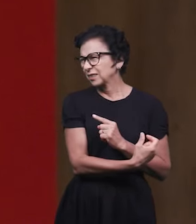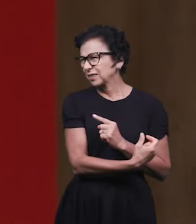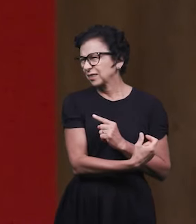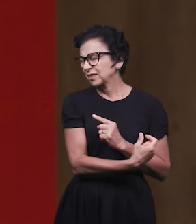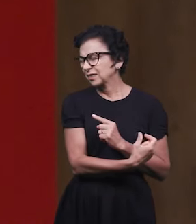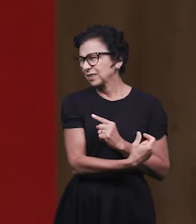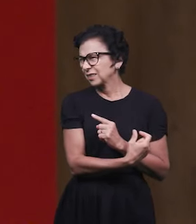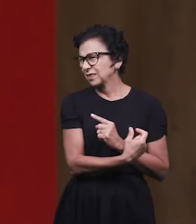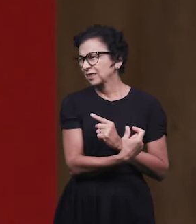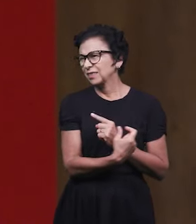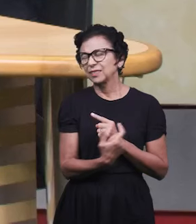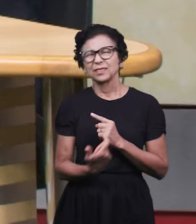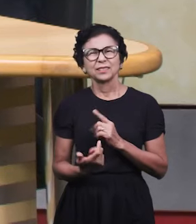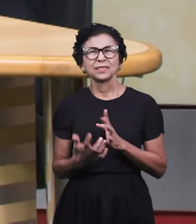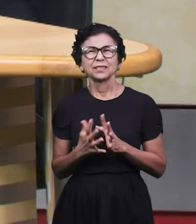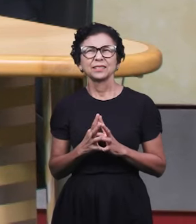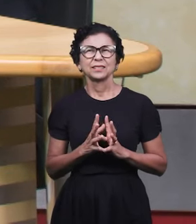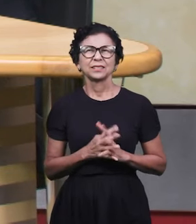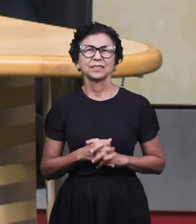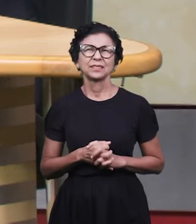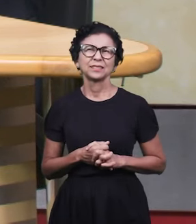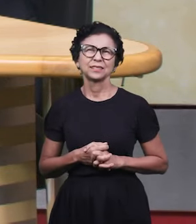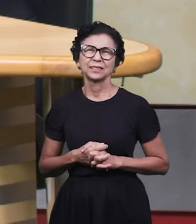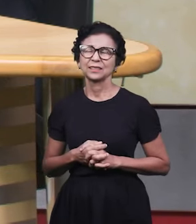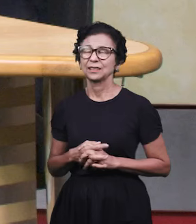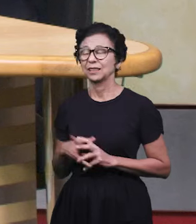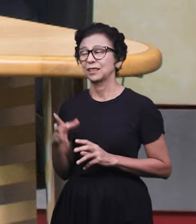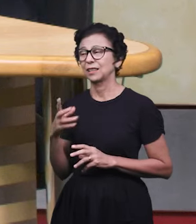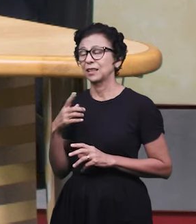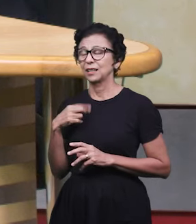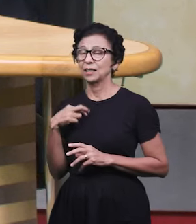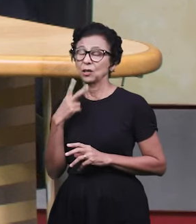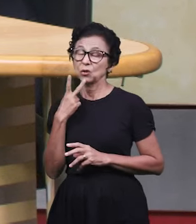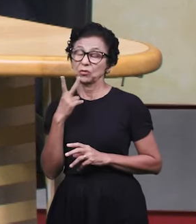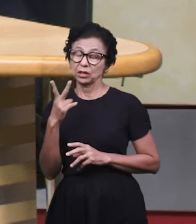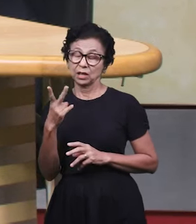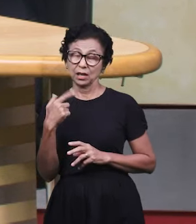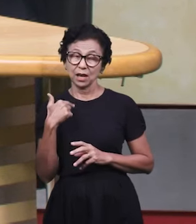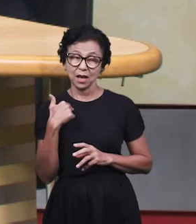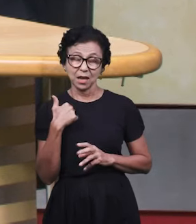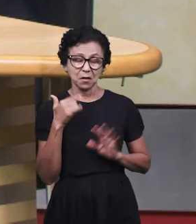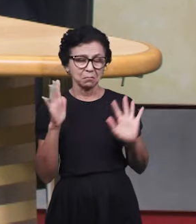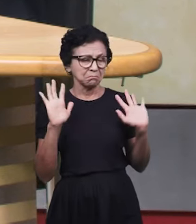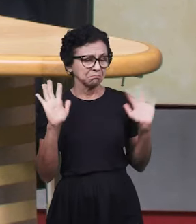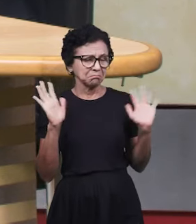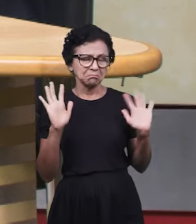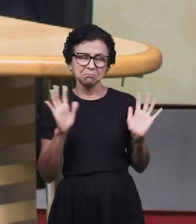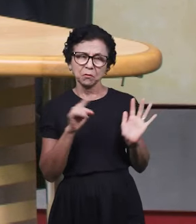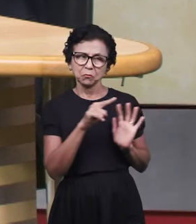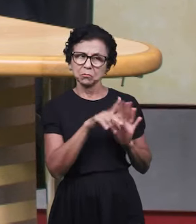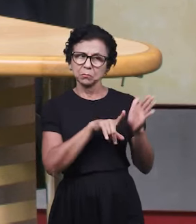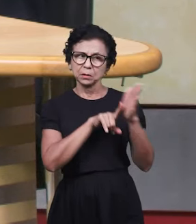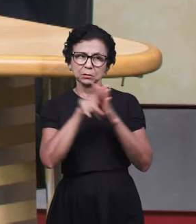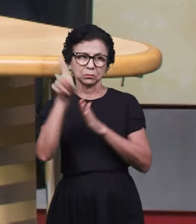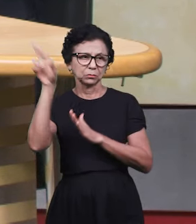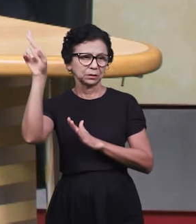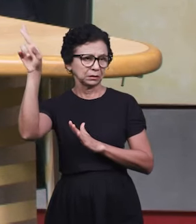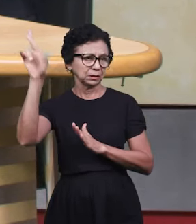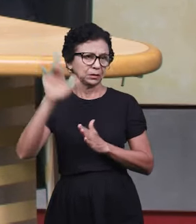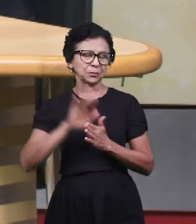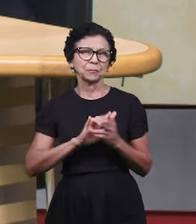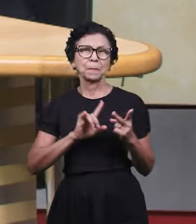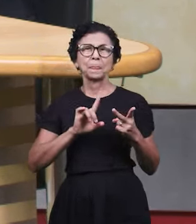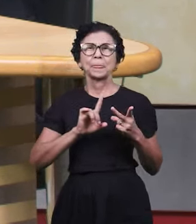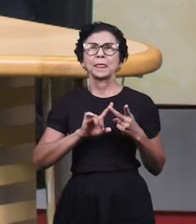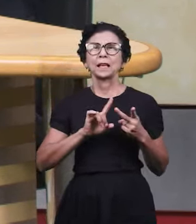Ela falou, eu falei, olha, eu não posso dispensar ninguém, vocês têm que consultar o senhor, ver o que o senhor quer da vida de vocês, só isso. E a